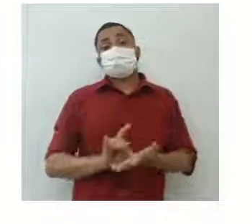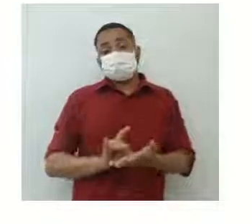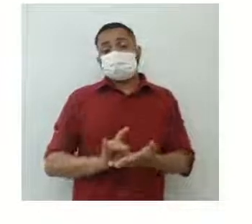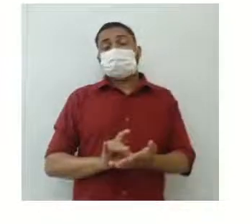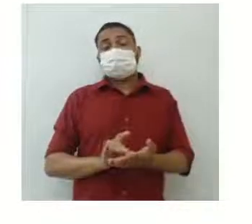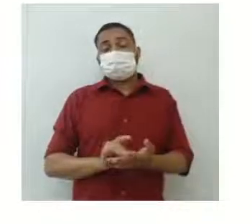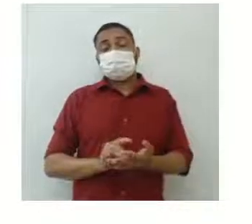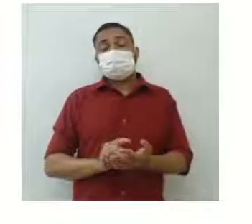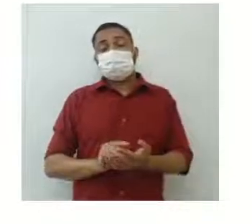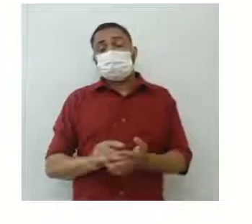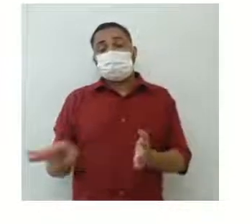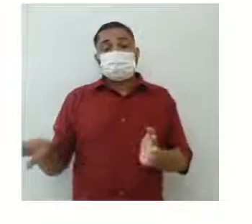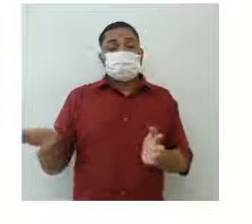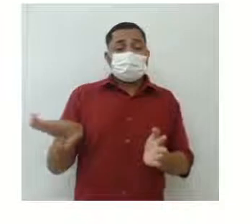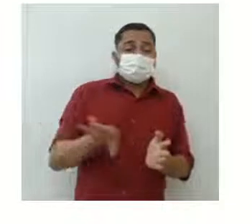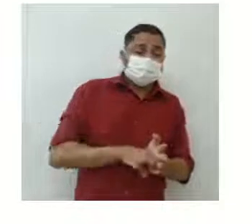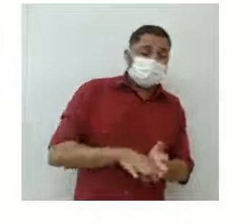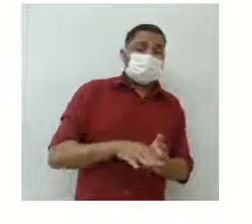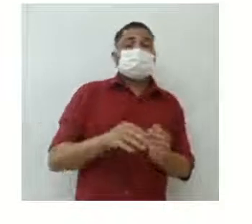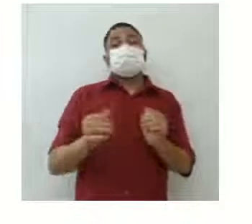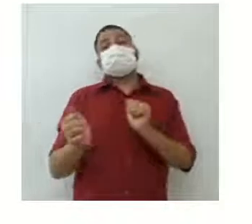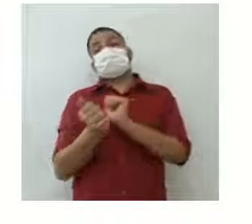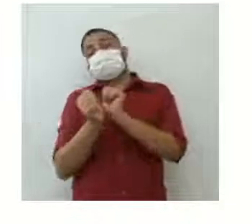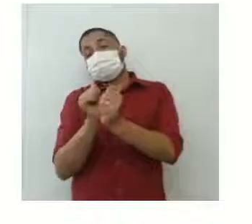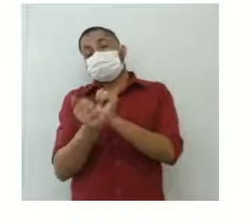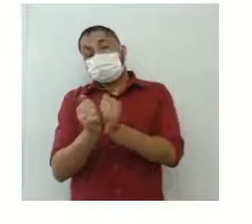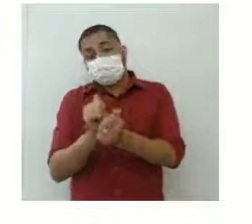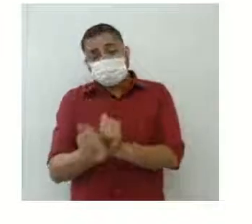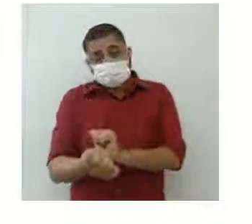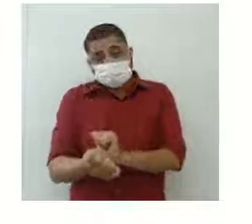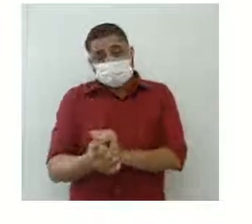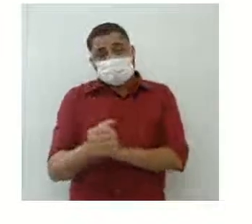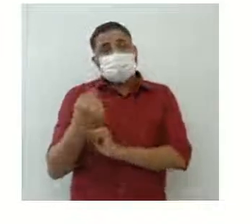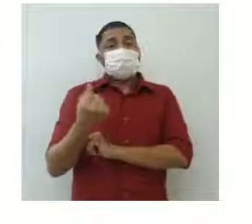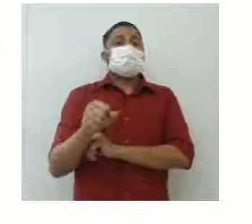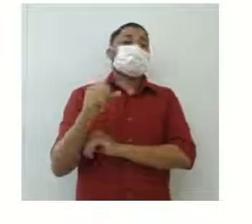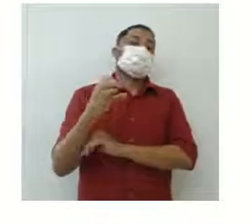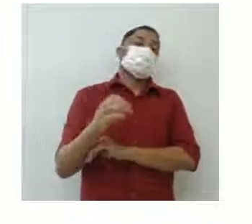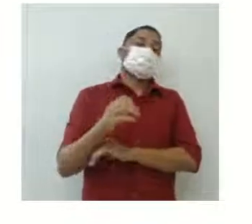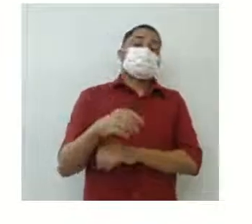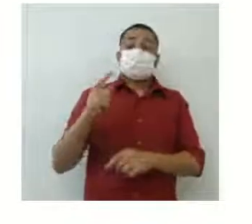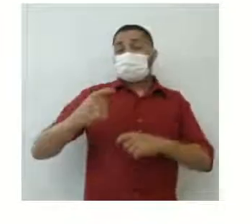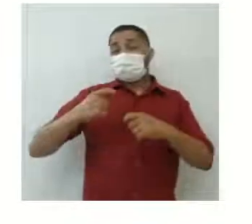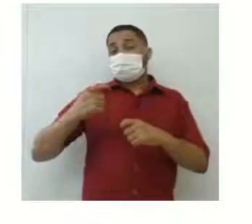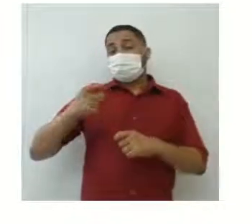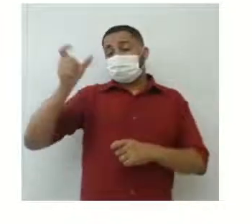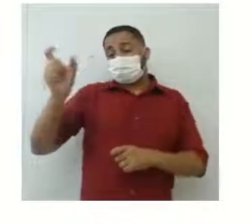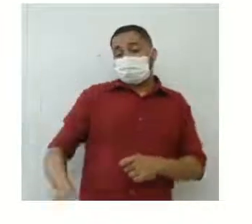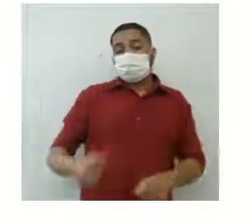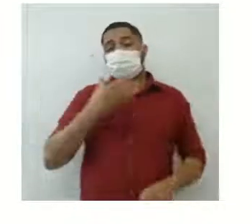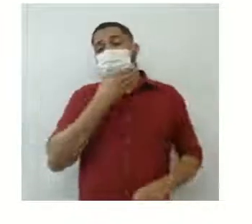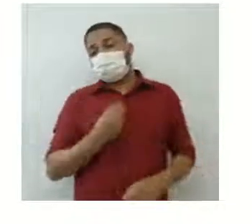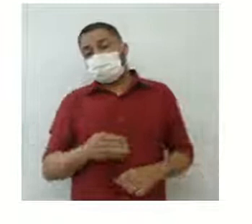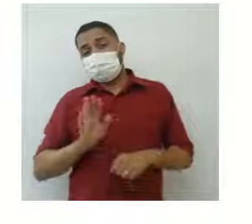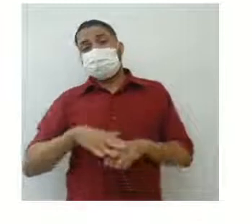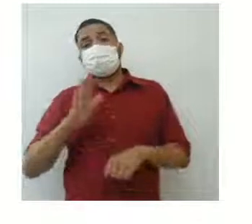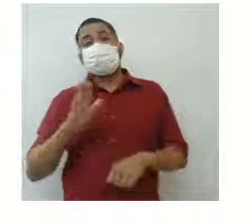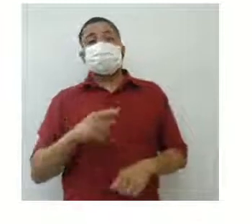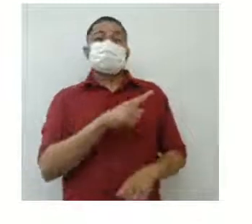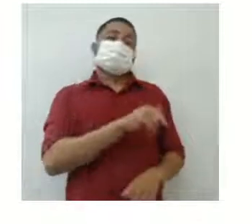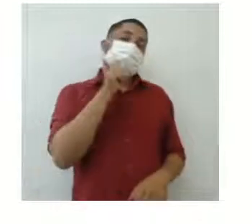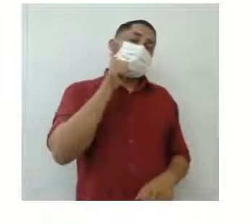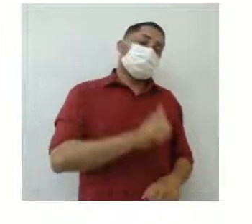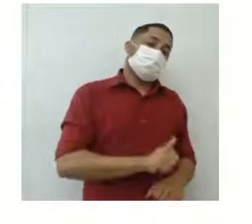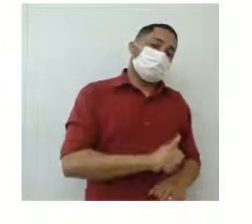fato de chegarem mais escravizados, né, do século masculino que mulheres. Justifica o